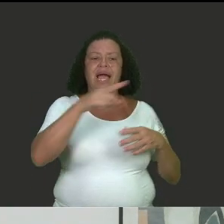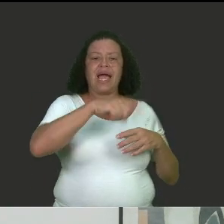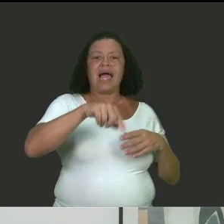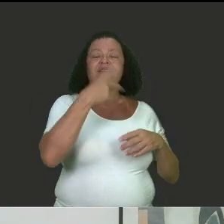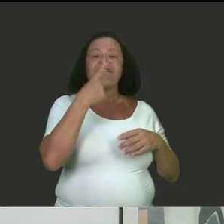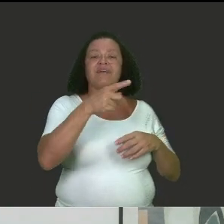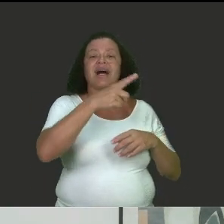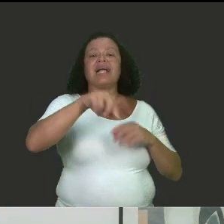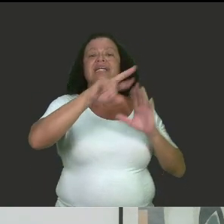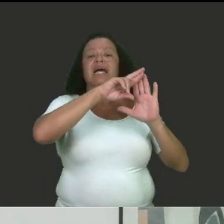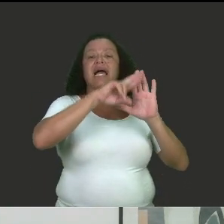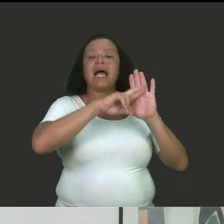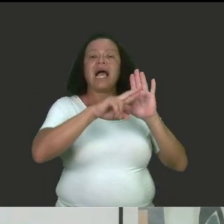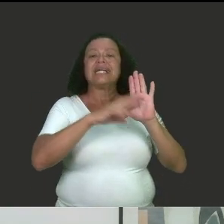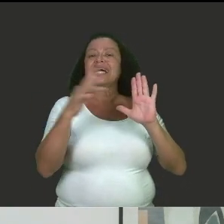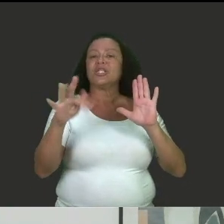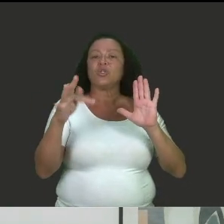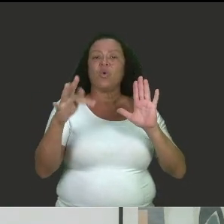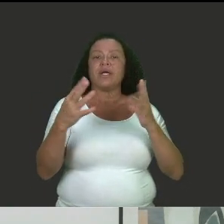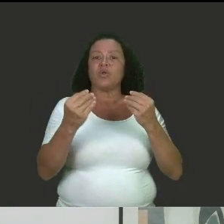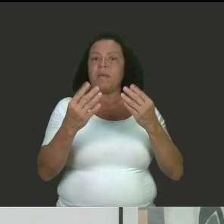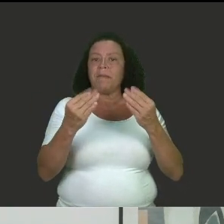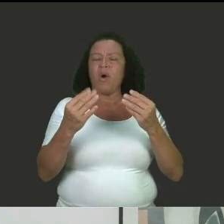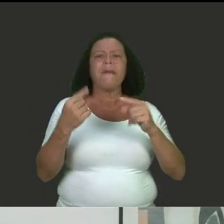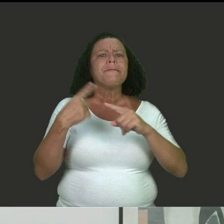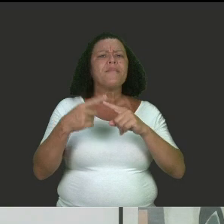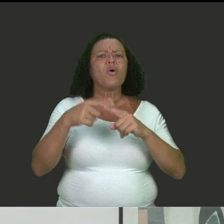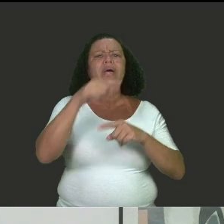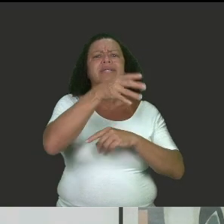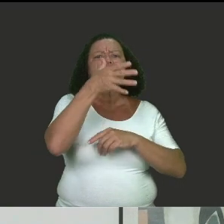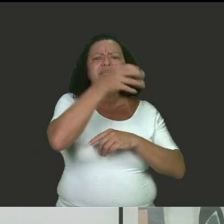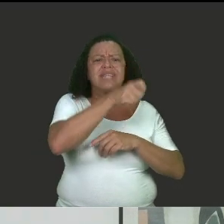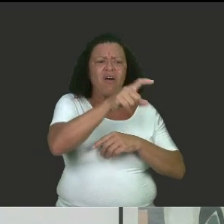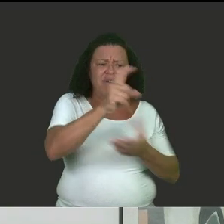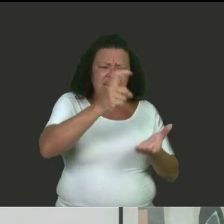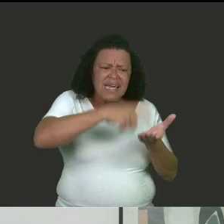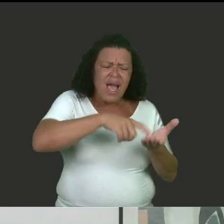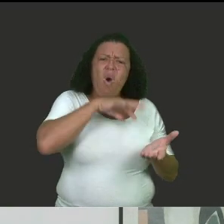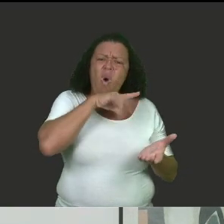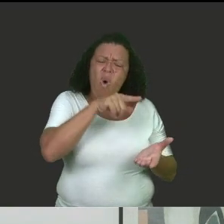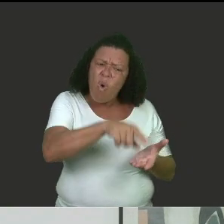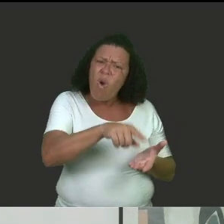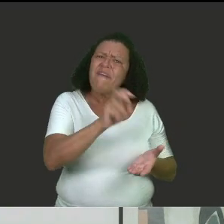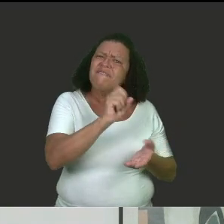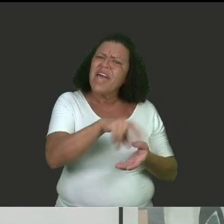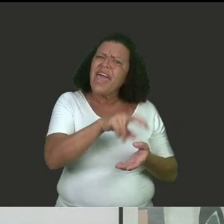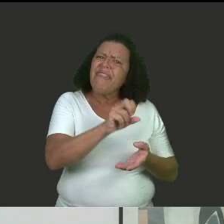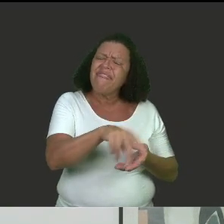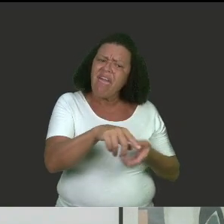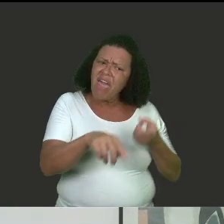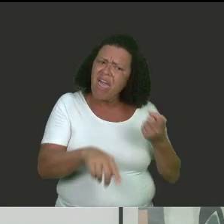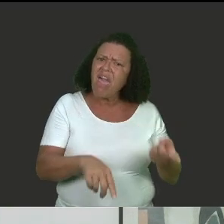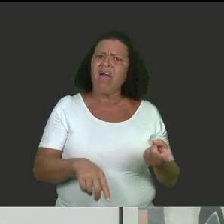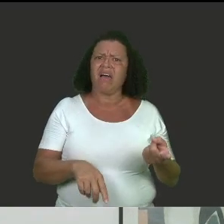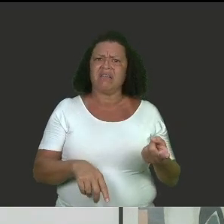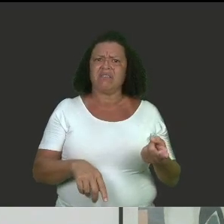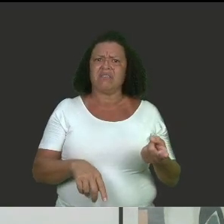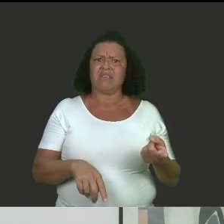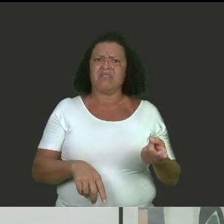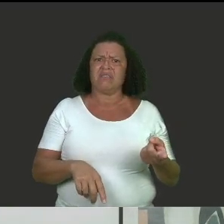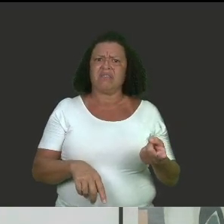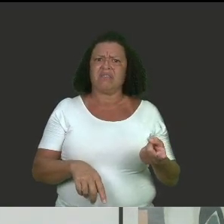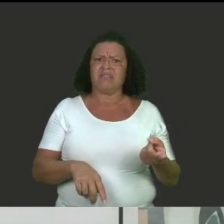Está doendo muito. Por que foi salvar esse bicho ruim e venenoso? E se afogasse, seria um a